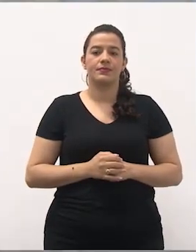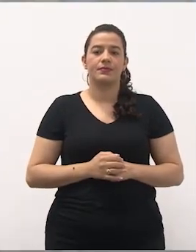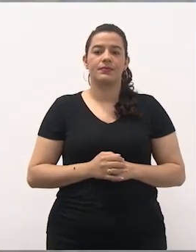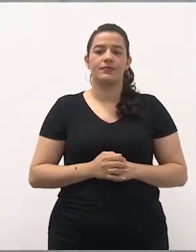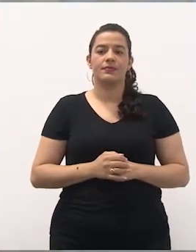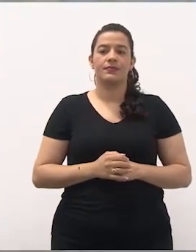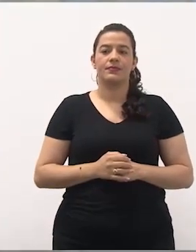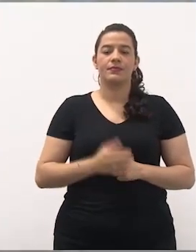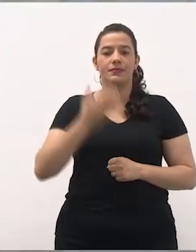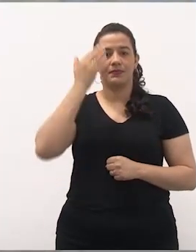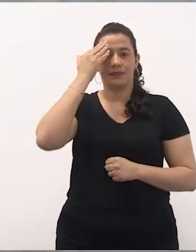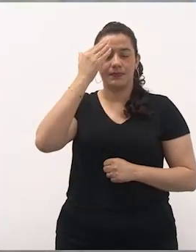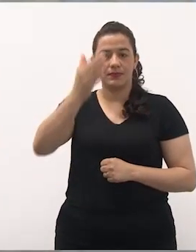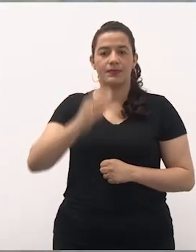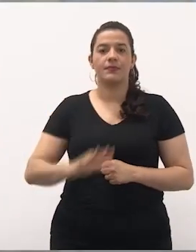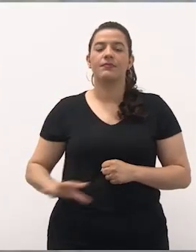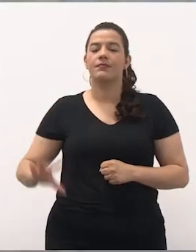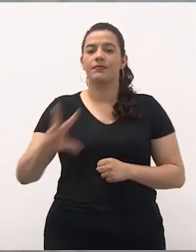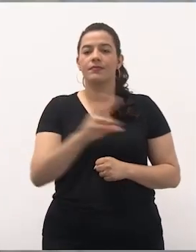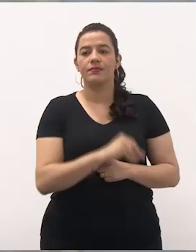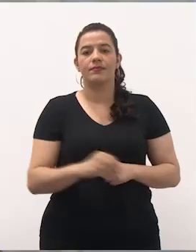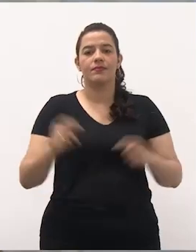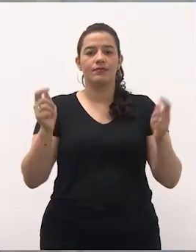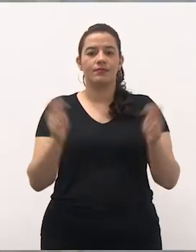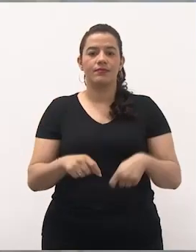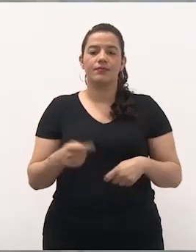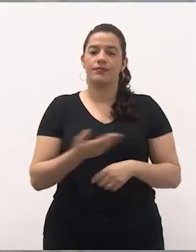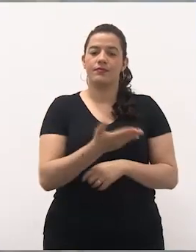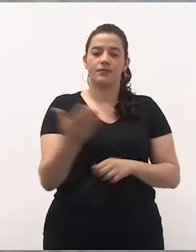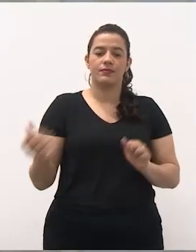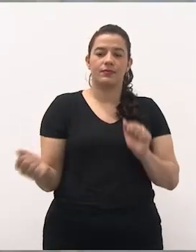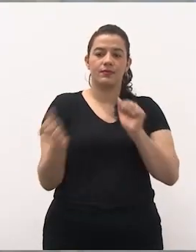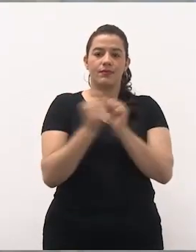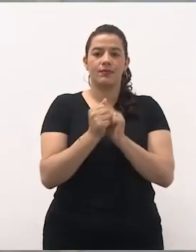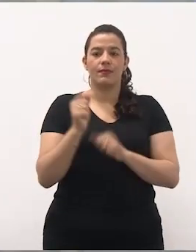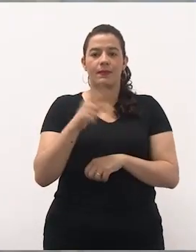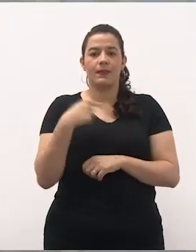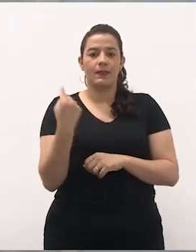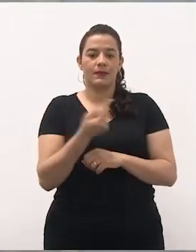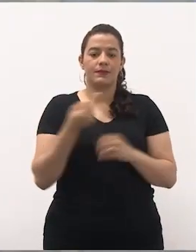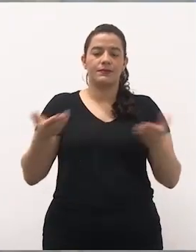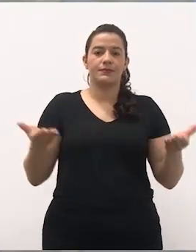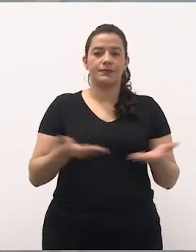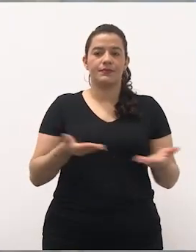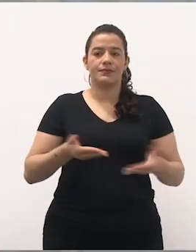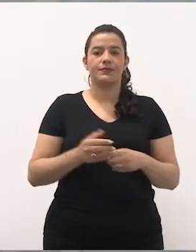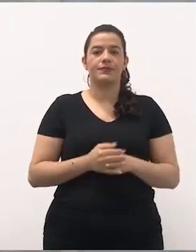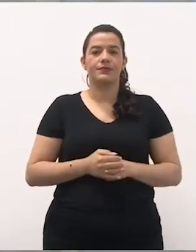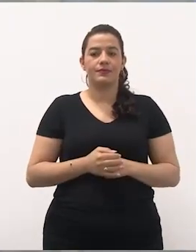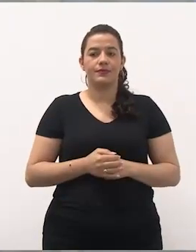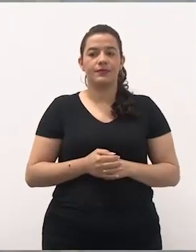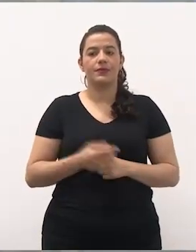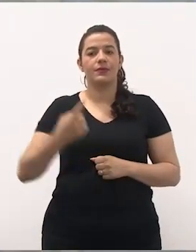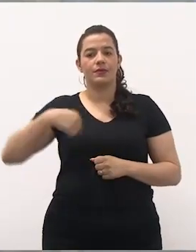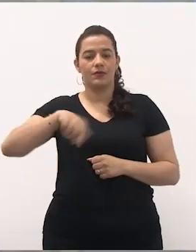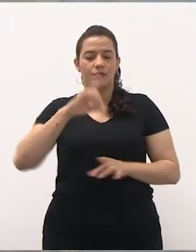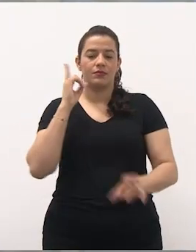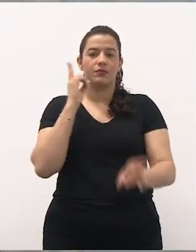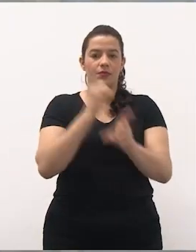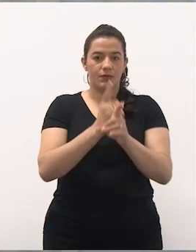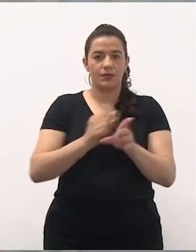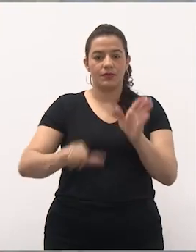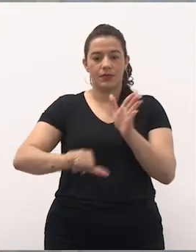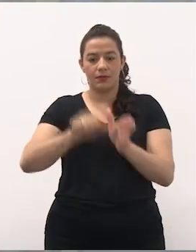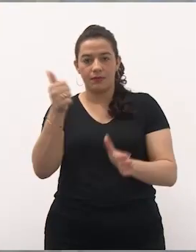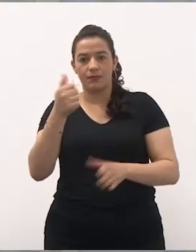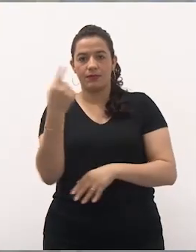Gente, muito obrigada por estar aqui com a gente hoje. Vamos nos reencontrar dia 1º e